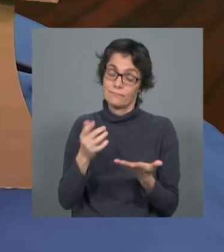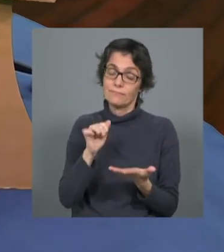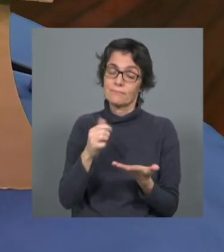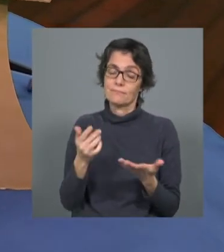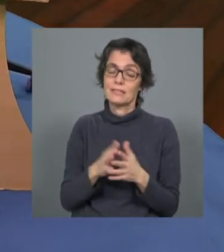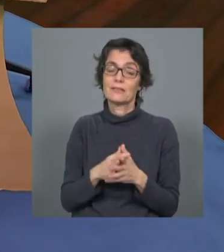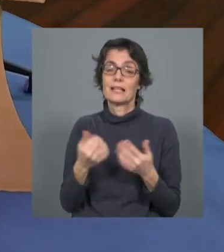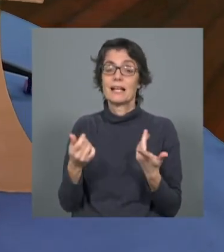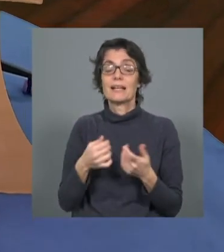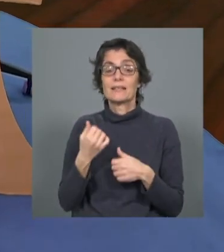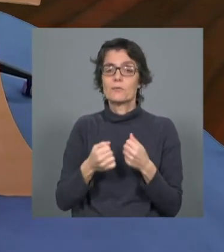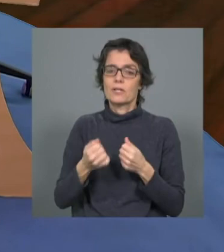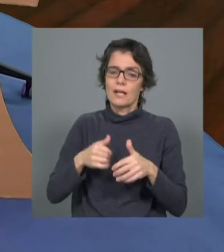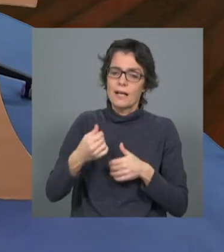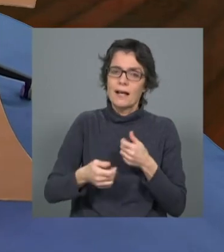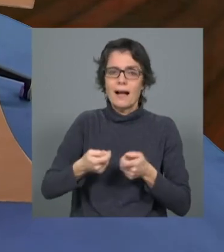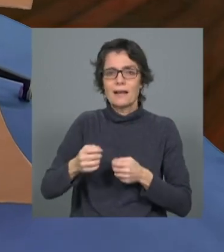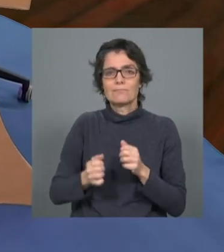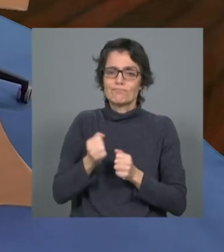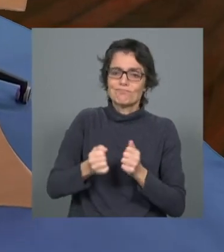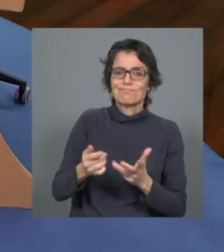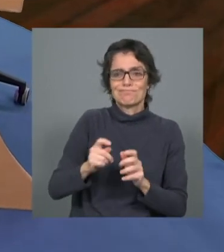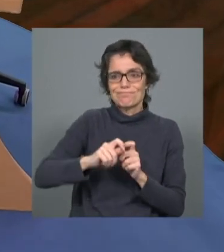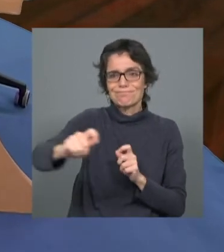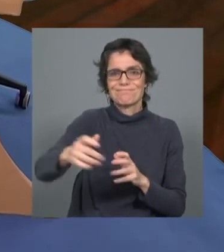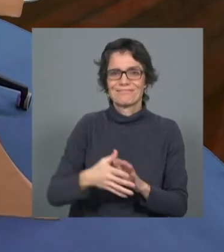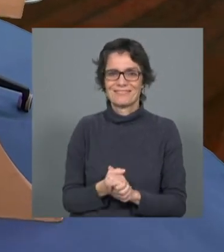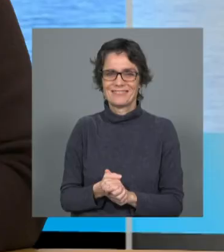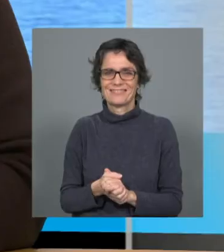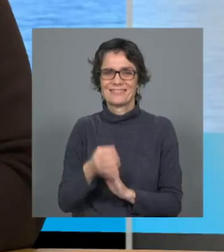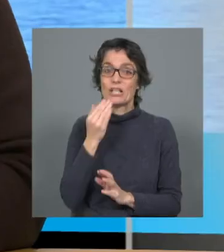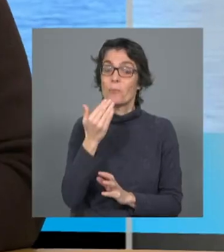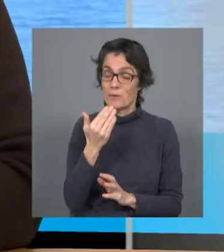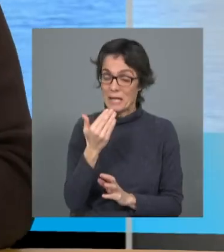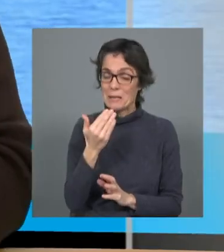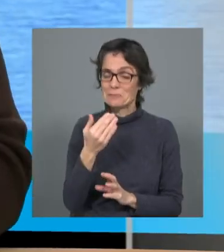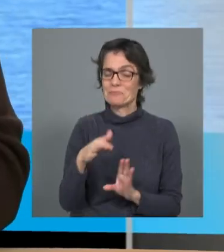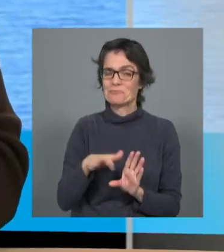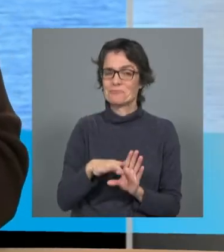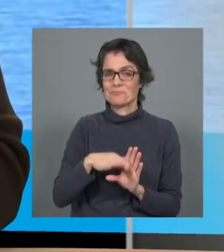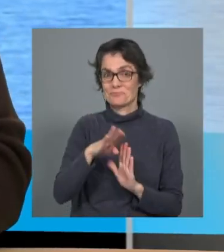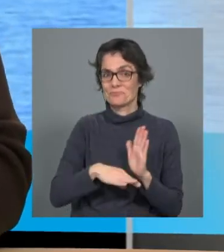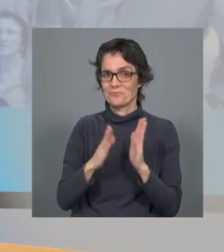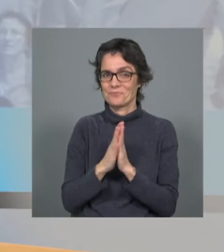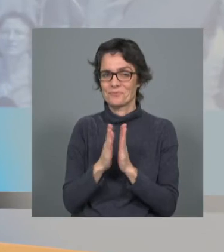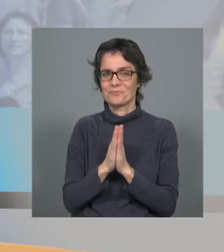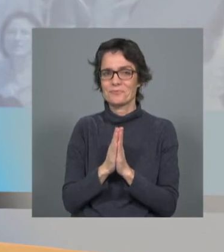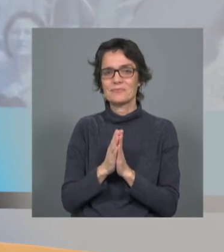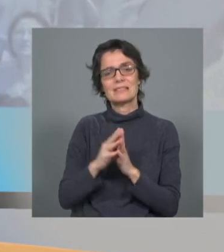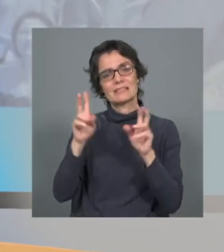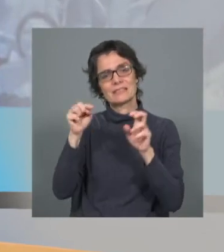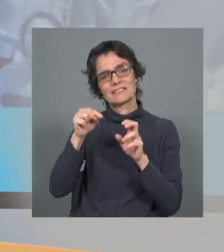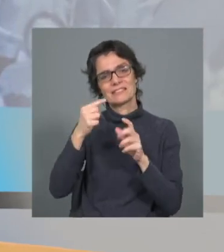um sprint. É uma maratona, como exatamente, se costuma dizer. Exatamente. Eunice Lourenço, muito obrigado por teres estado aqui no programa Eclésia, neste comentário semanal